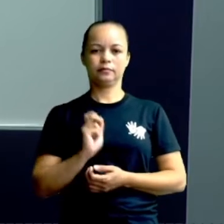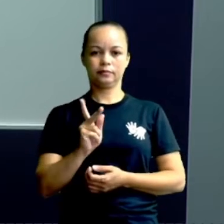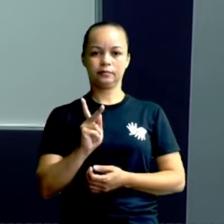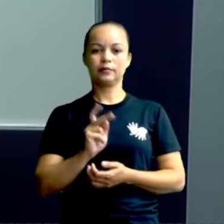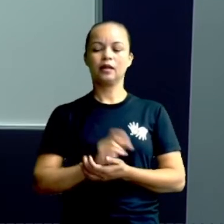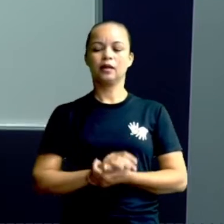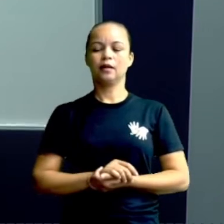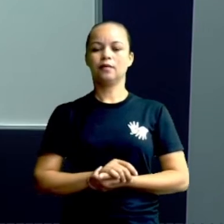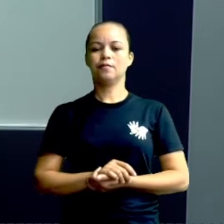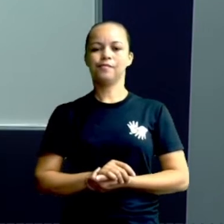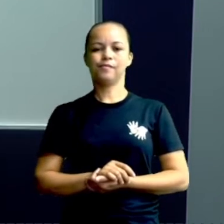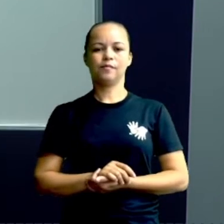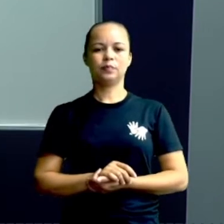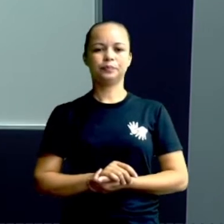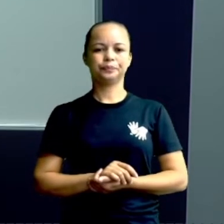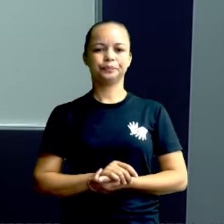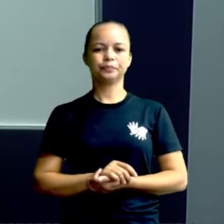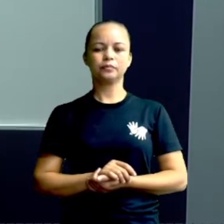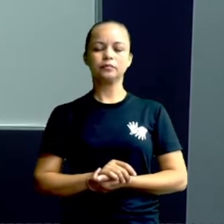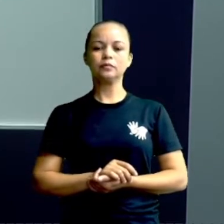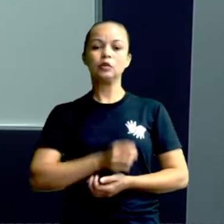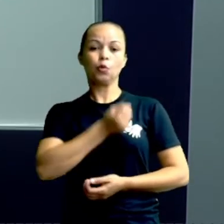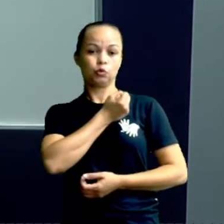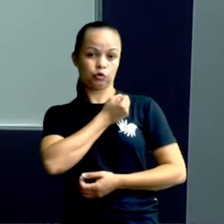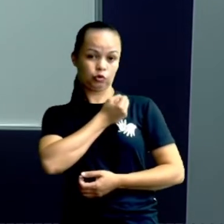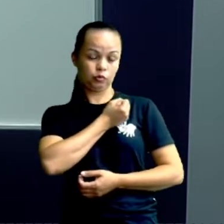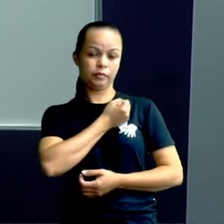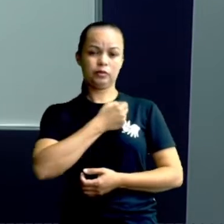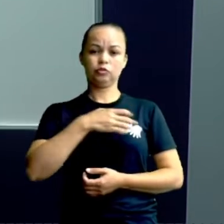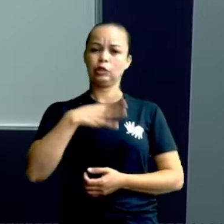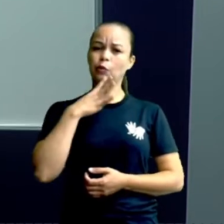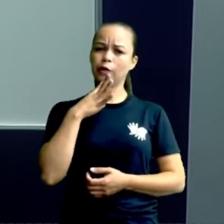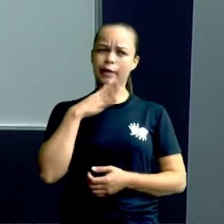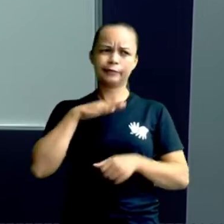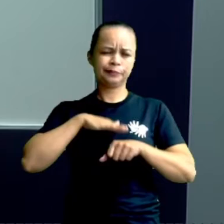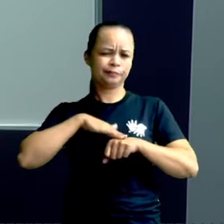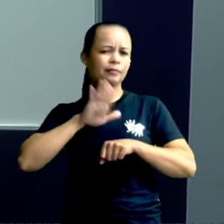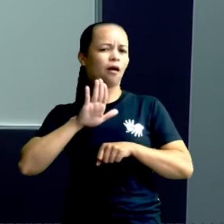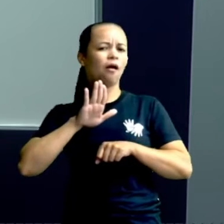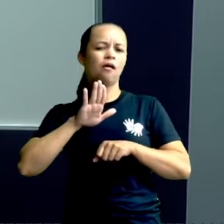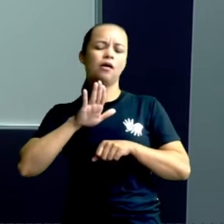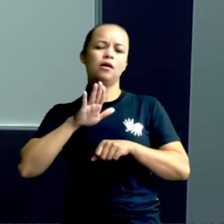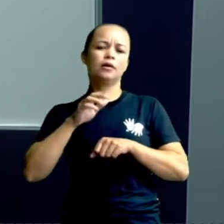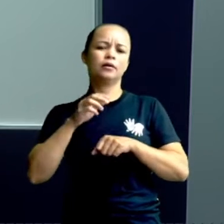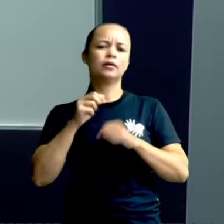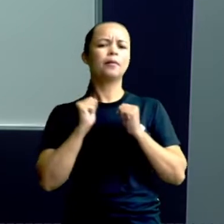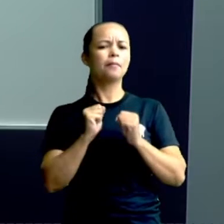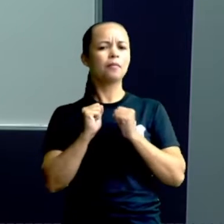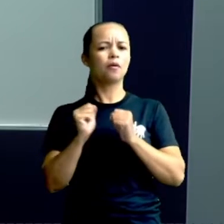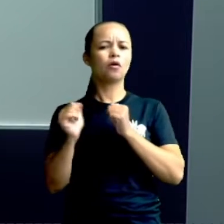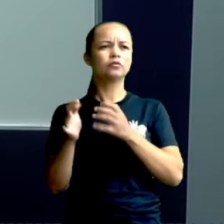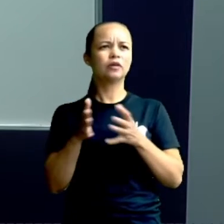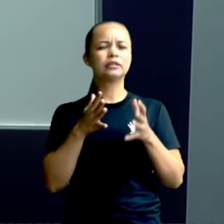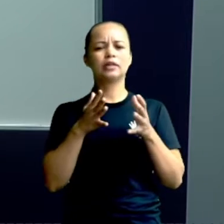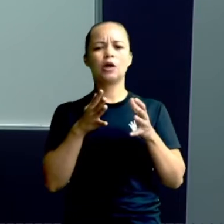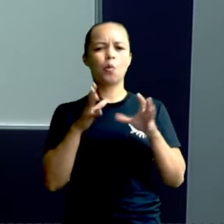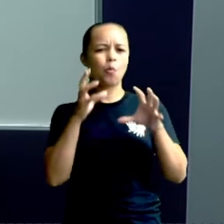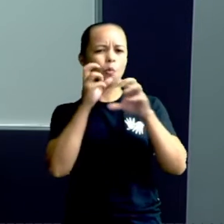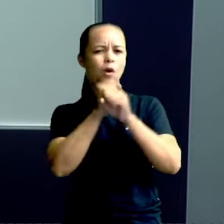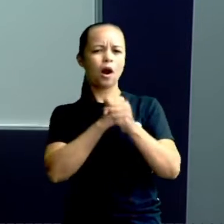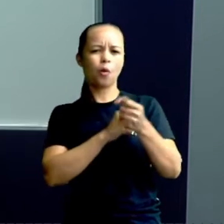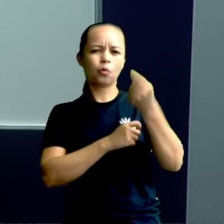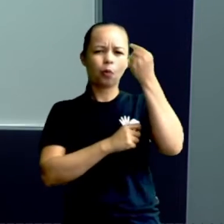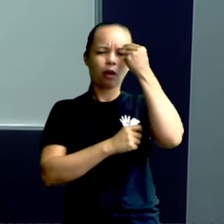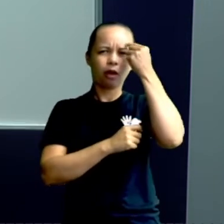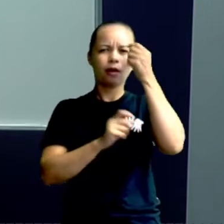Ok? Então, vamos lá. Os números que eu conheço mais, que dá para fazer um cálculo de cabeça,